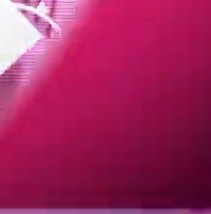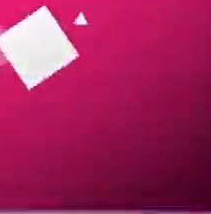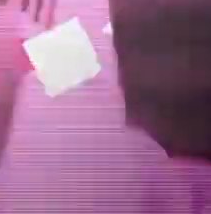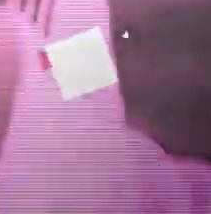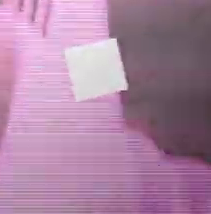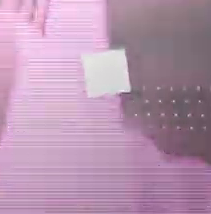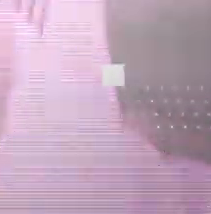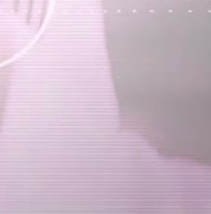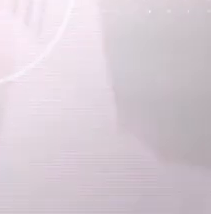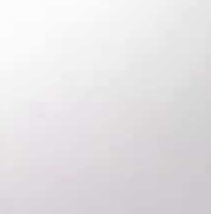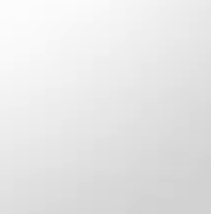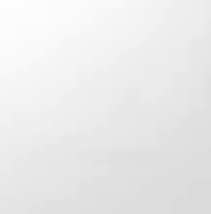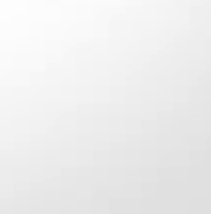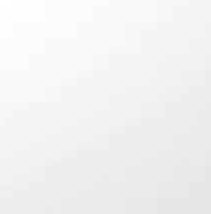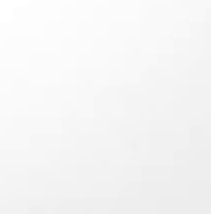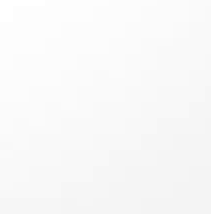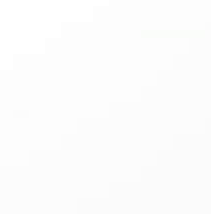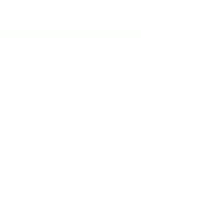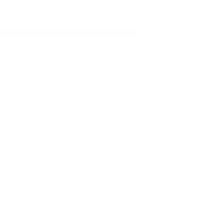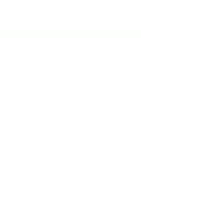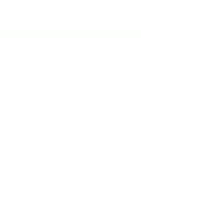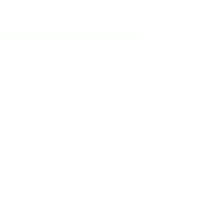lá h